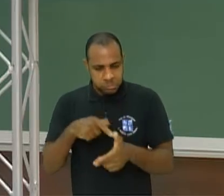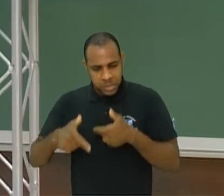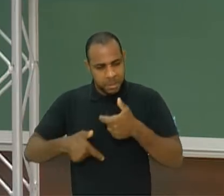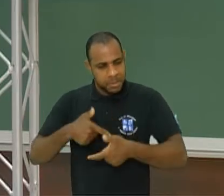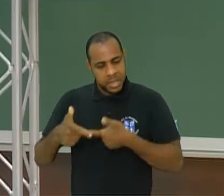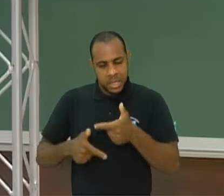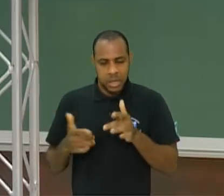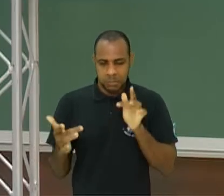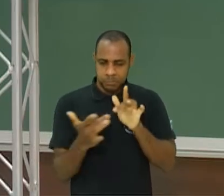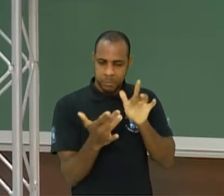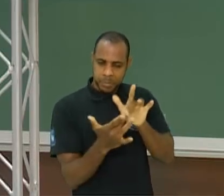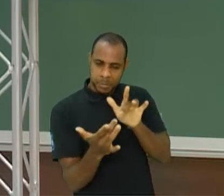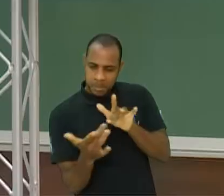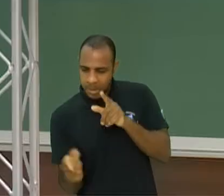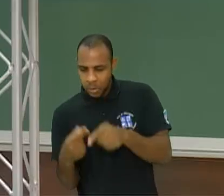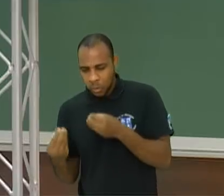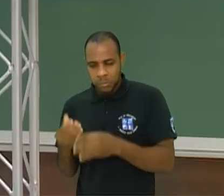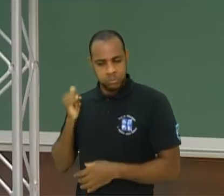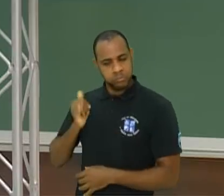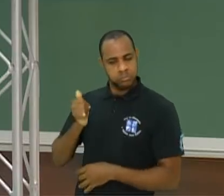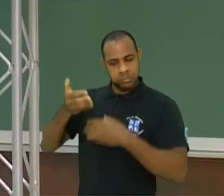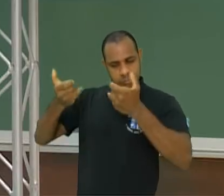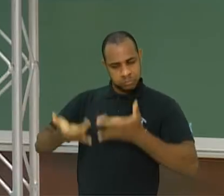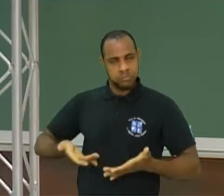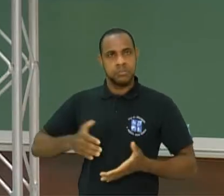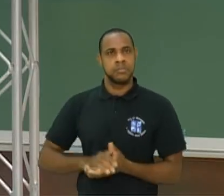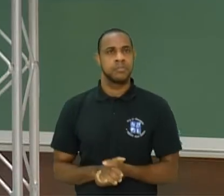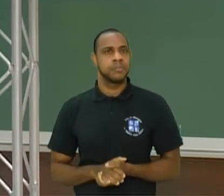e contar as suas histórias, né?